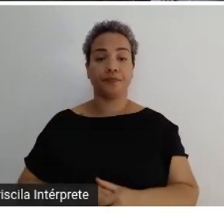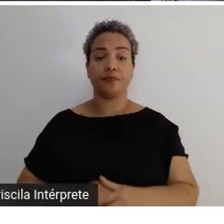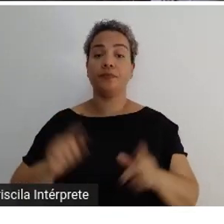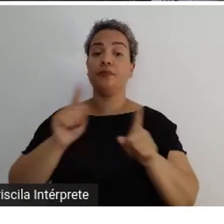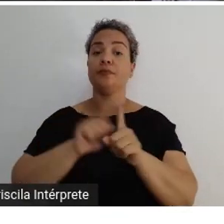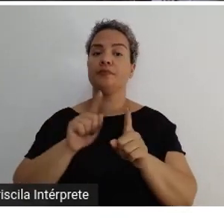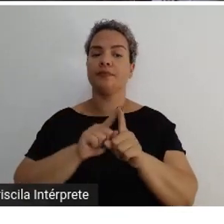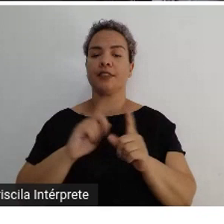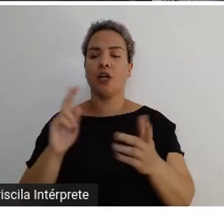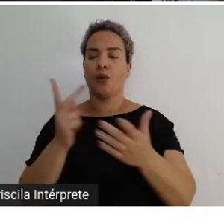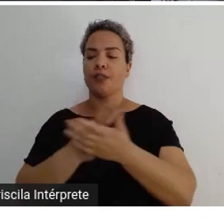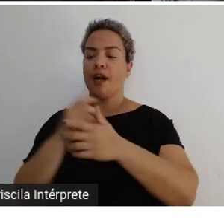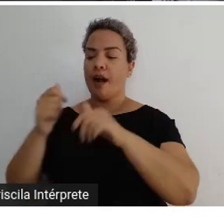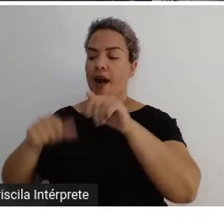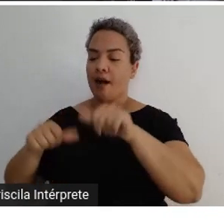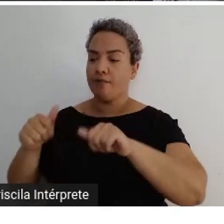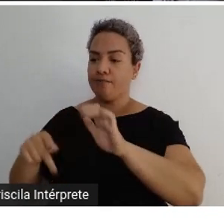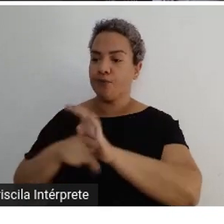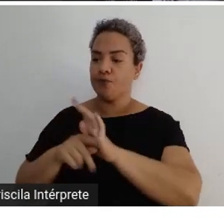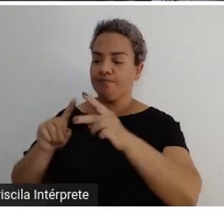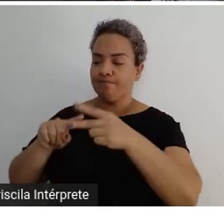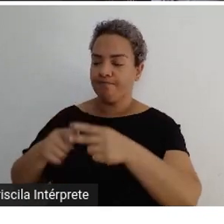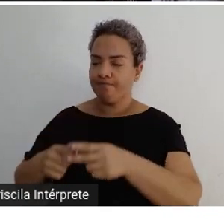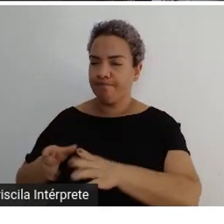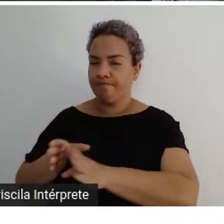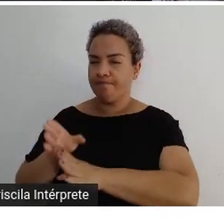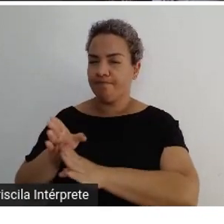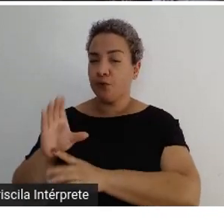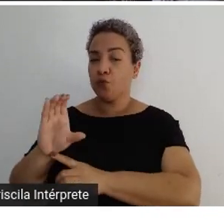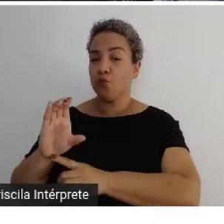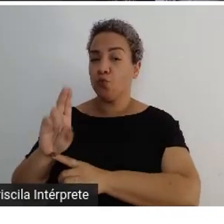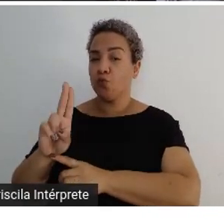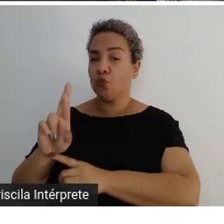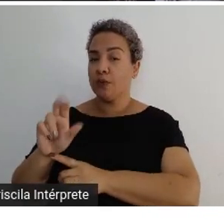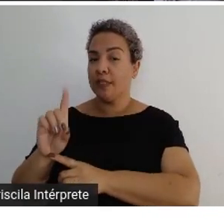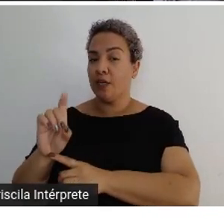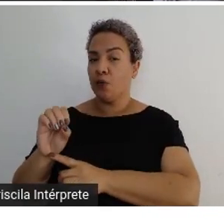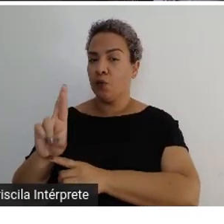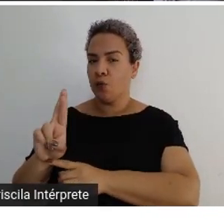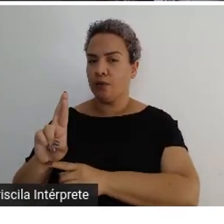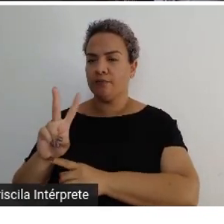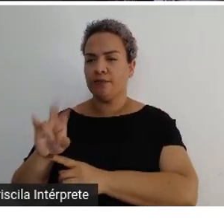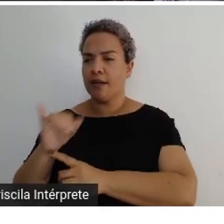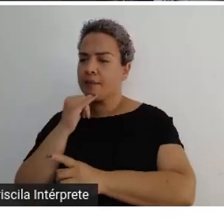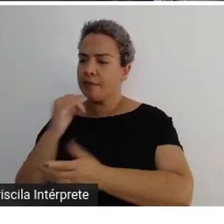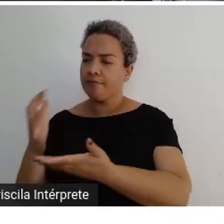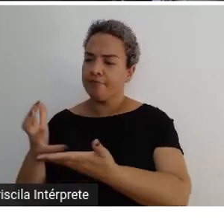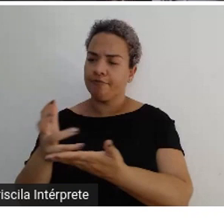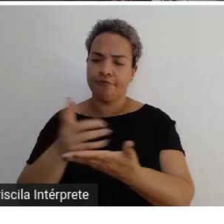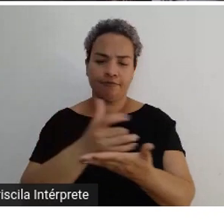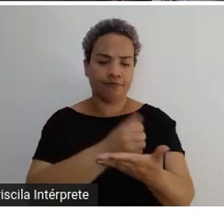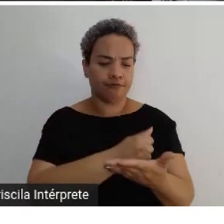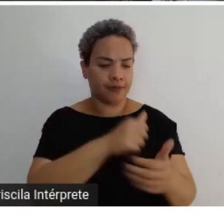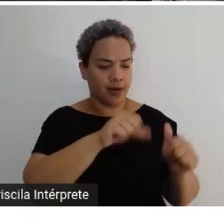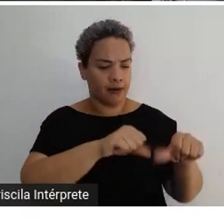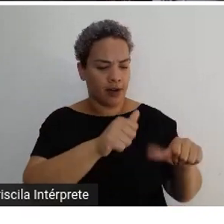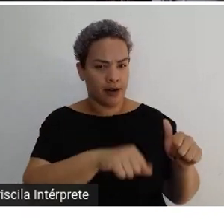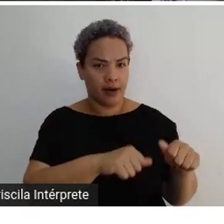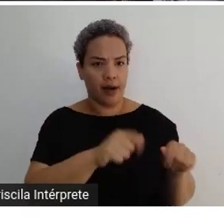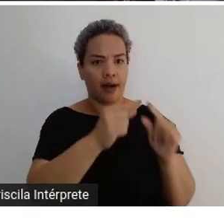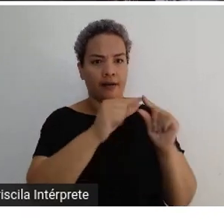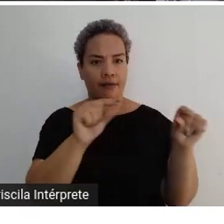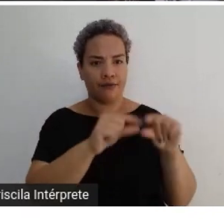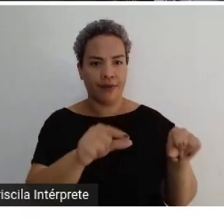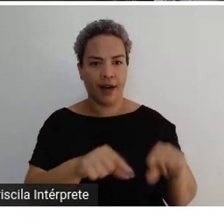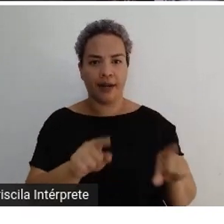curador, que ele vai fazer uma amostragem dessas interações e também das frases, né, que